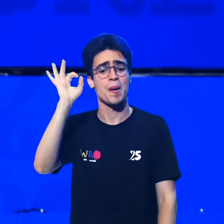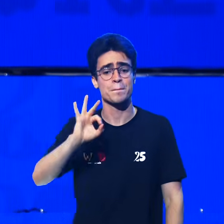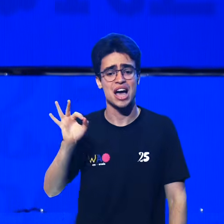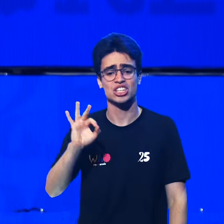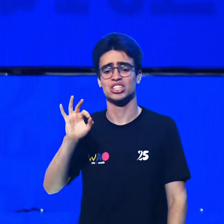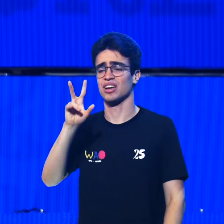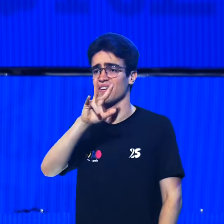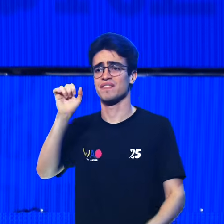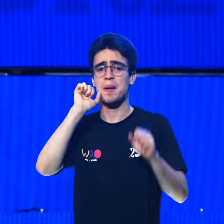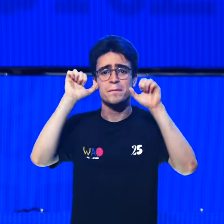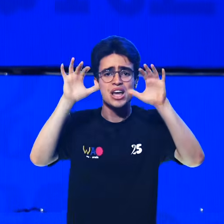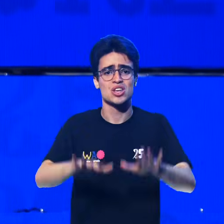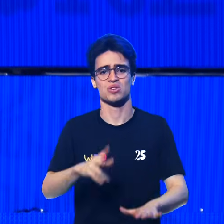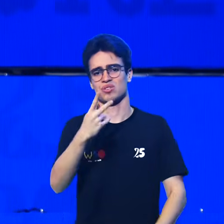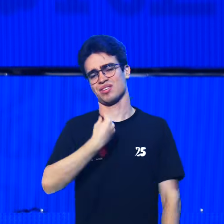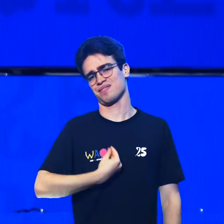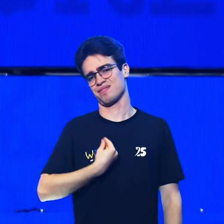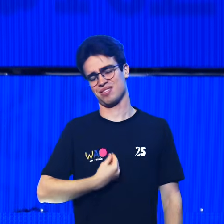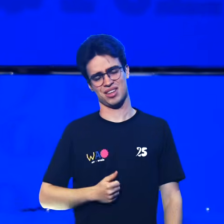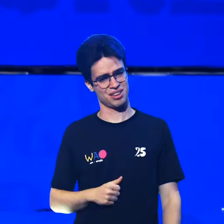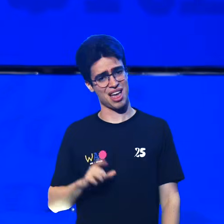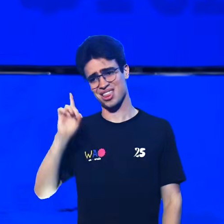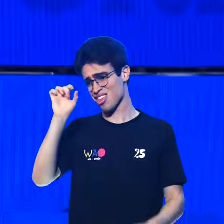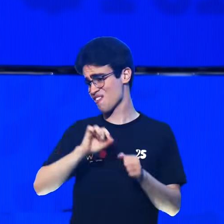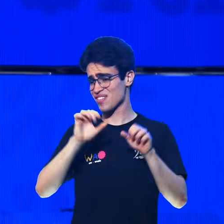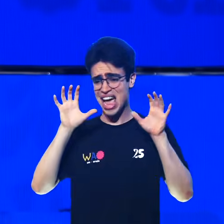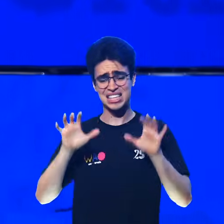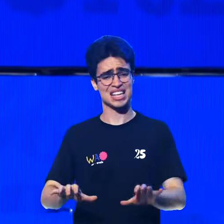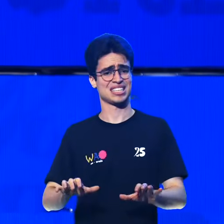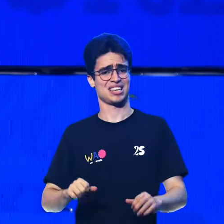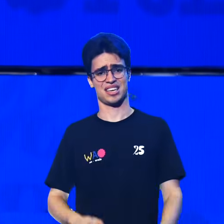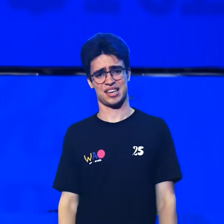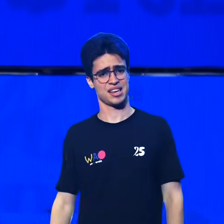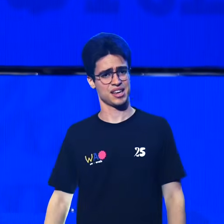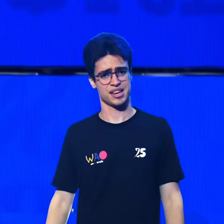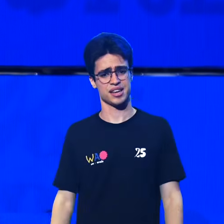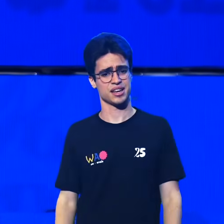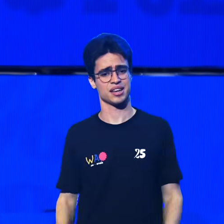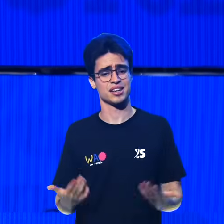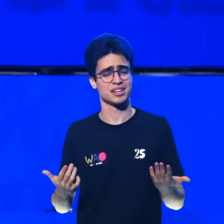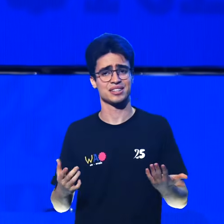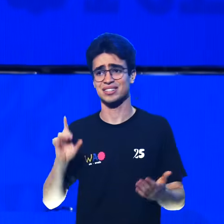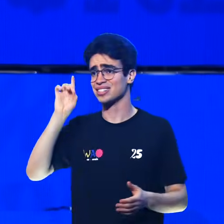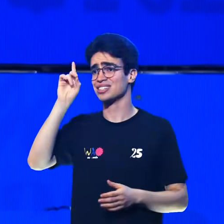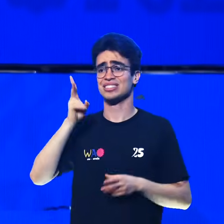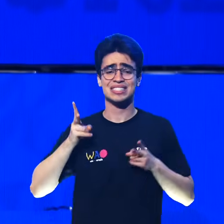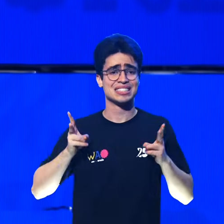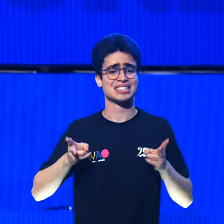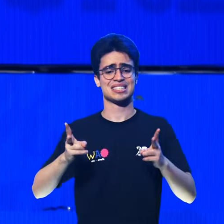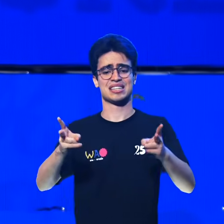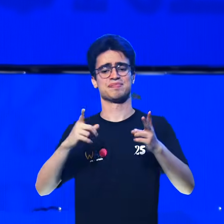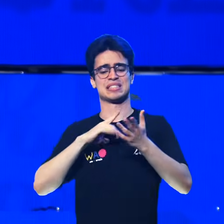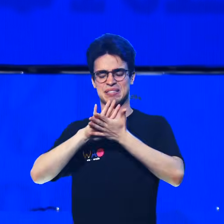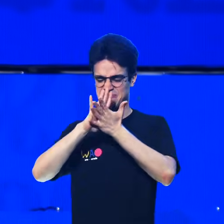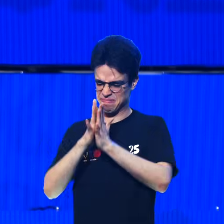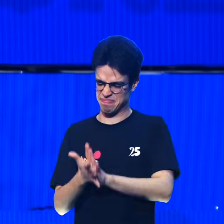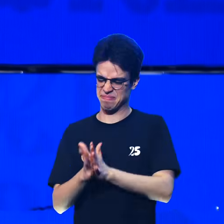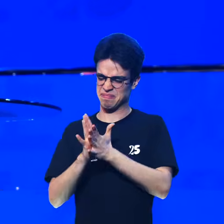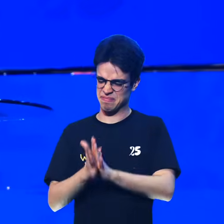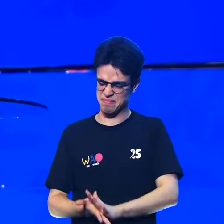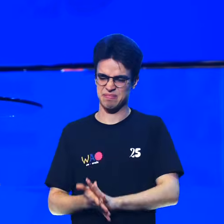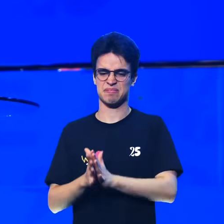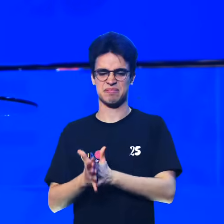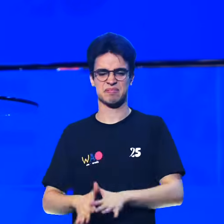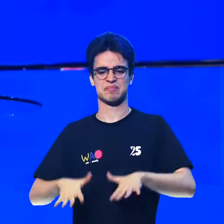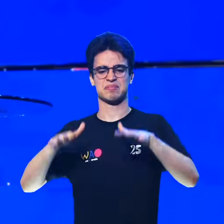sua vida. No nosso padrão, Deus faz assim, desse jeito, e Deus sempre está quebrando. Eu poderia falar